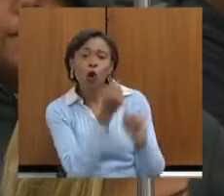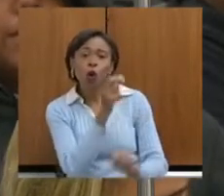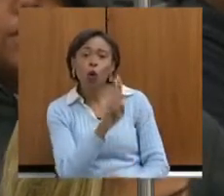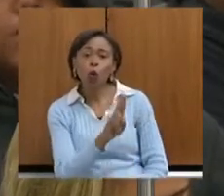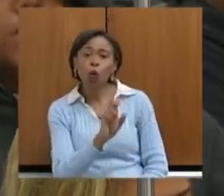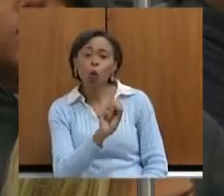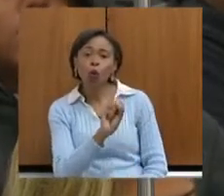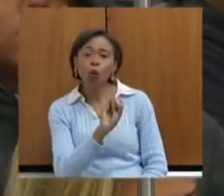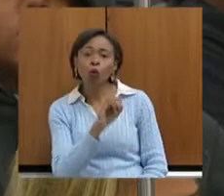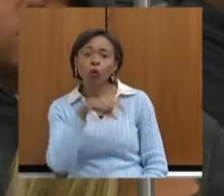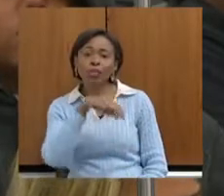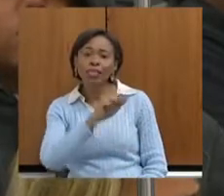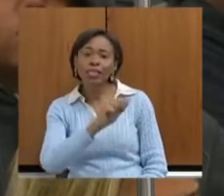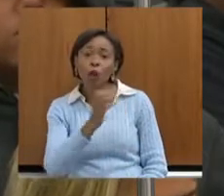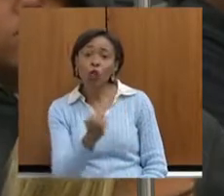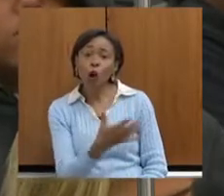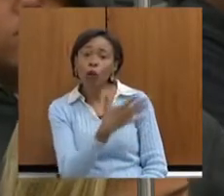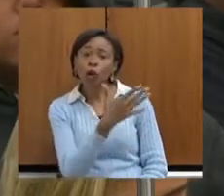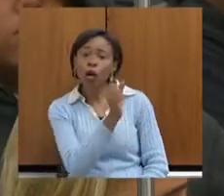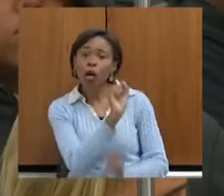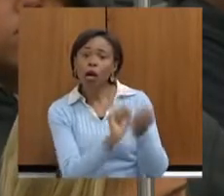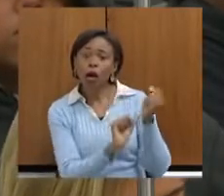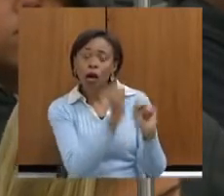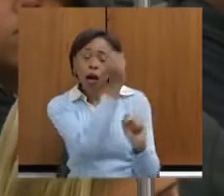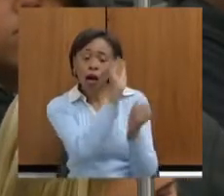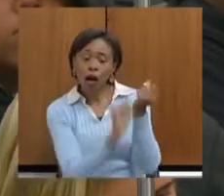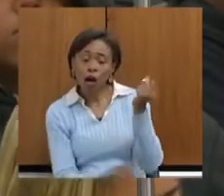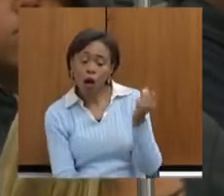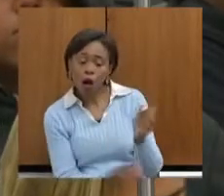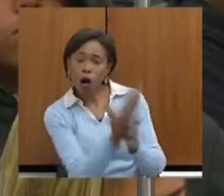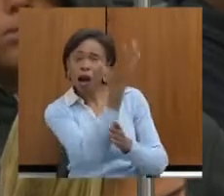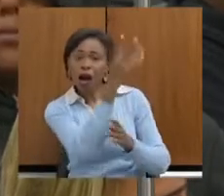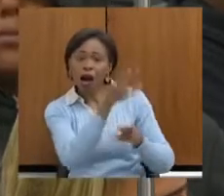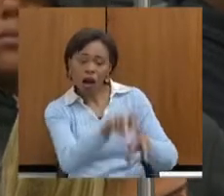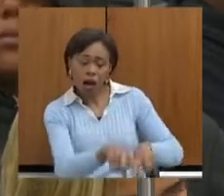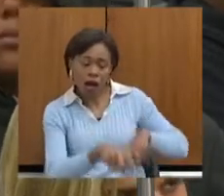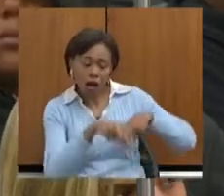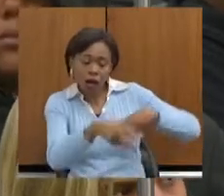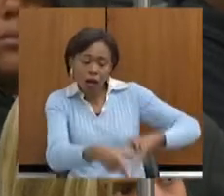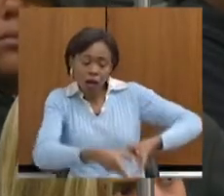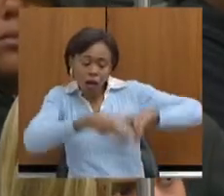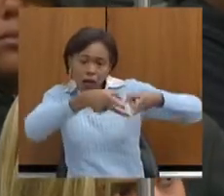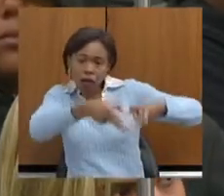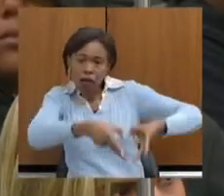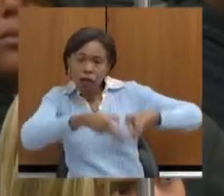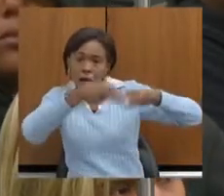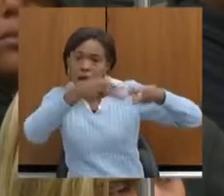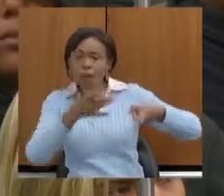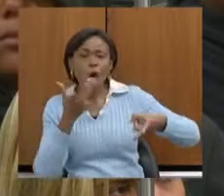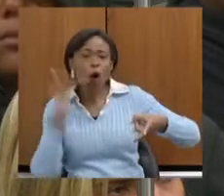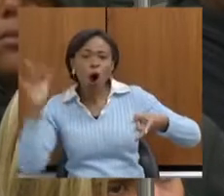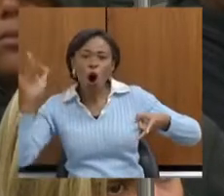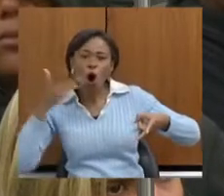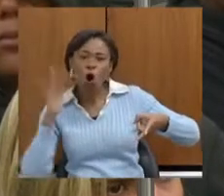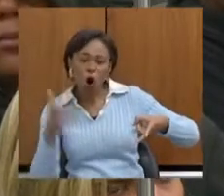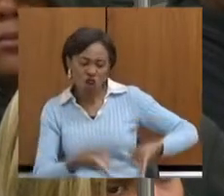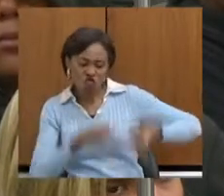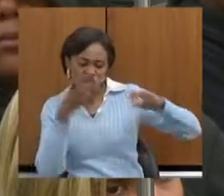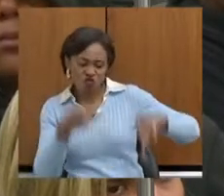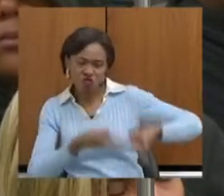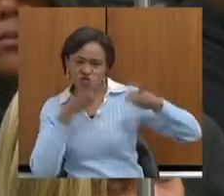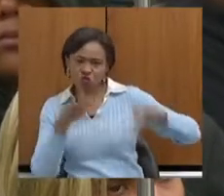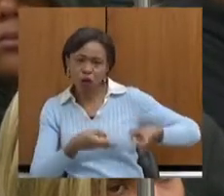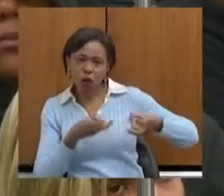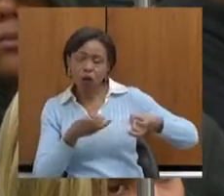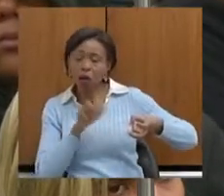construindo mais outros indo porque para tirar mais ouro e vai tirar mais ouro e não tô nem